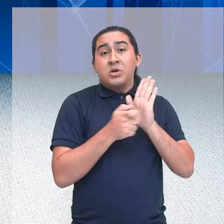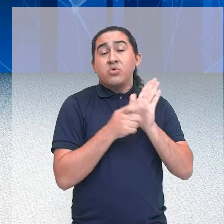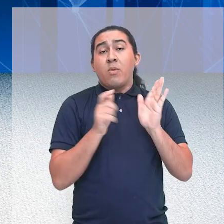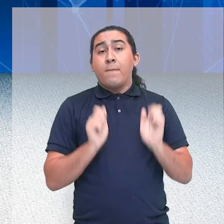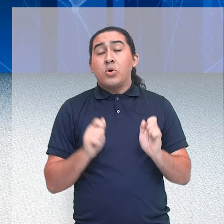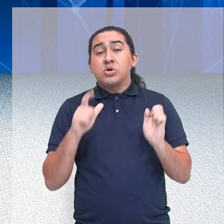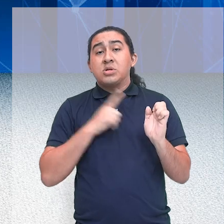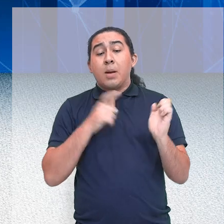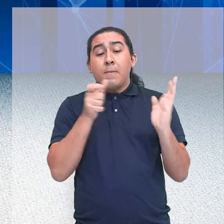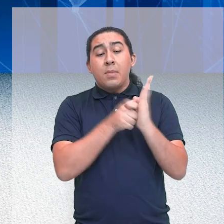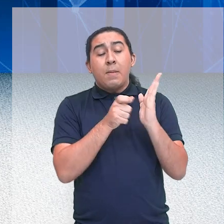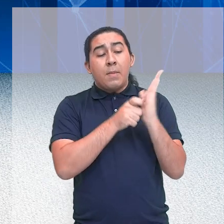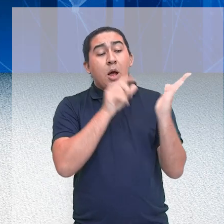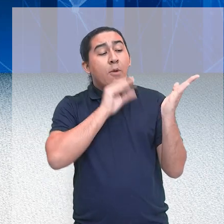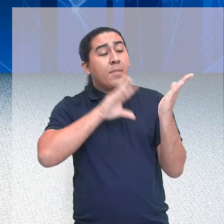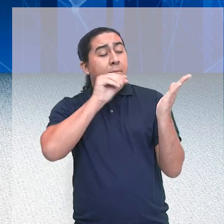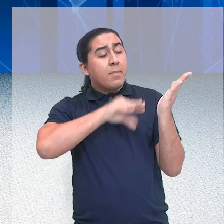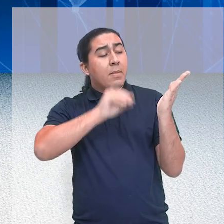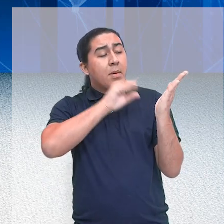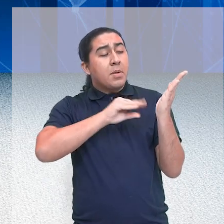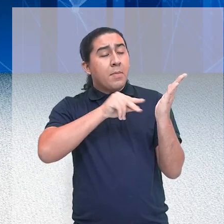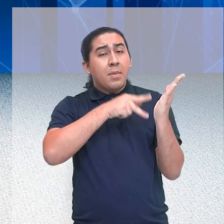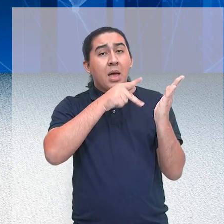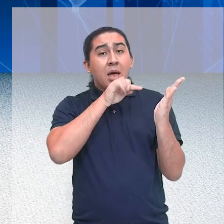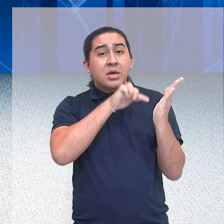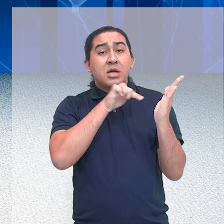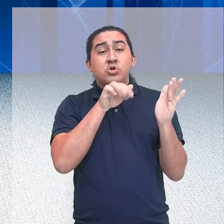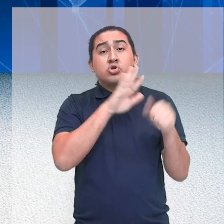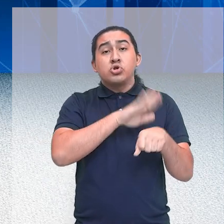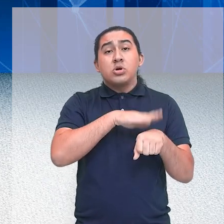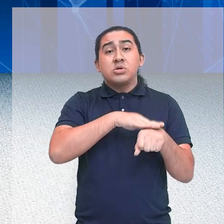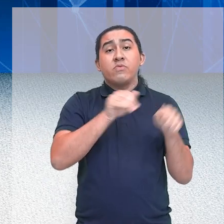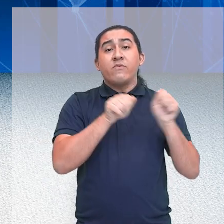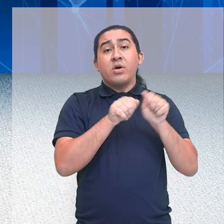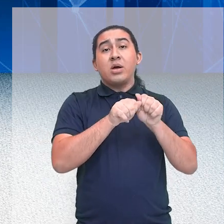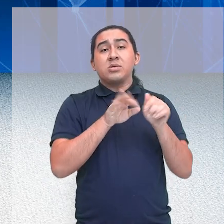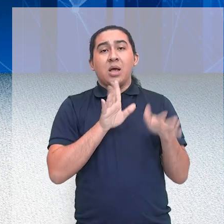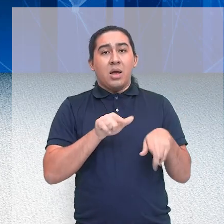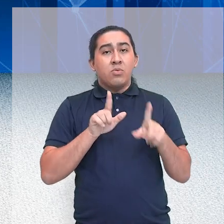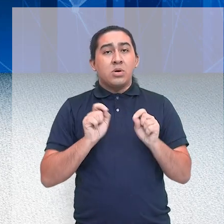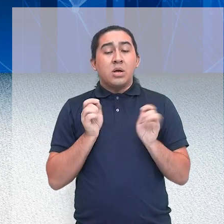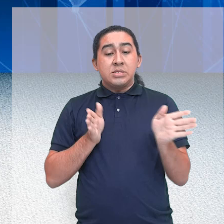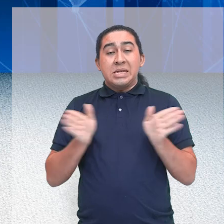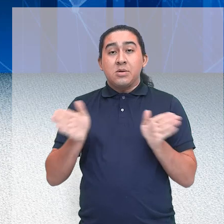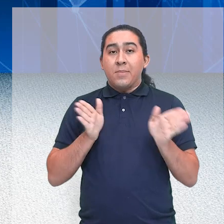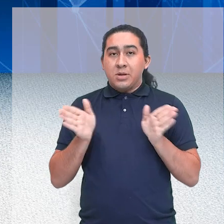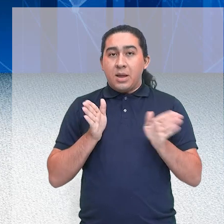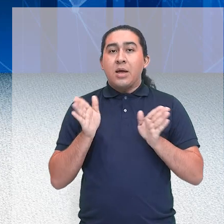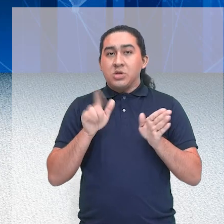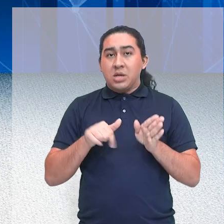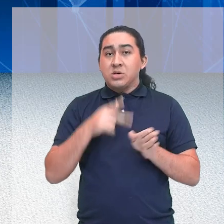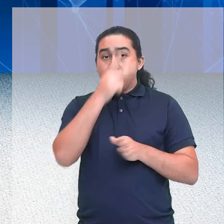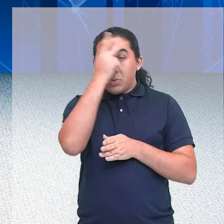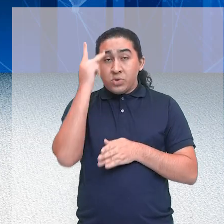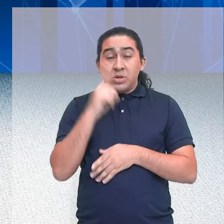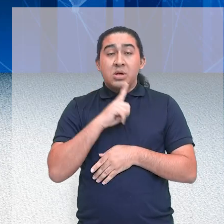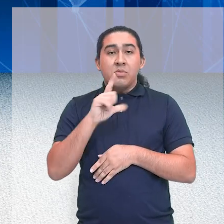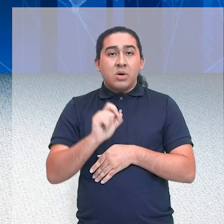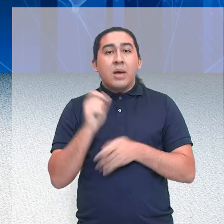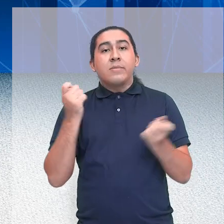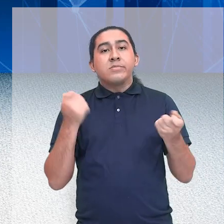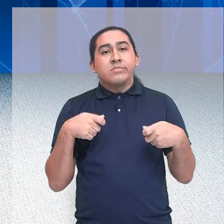voz, então ela pode usar o smartphone dessa forma. Isso traz o quê? Acessibilidade a esse público, né, que tem ali as